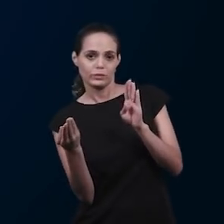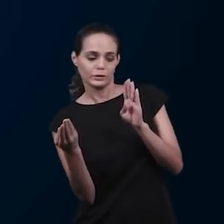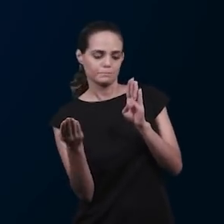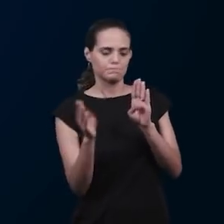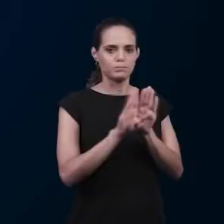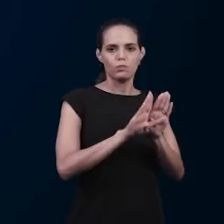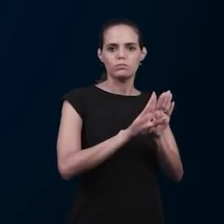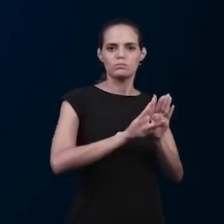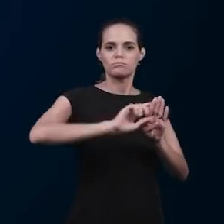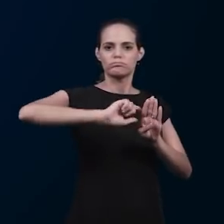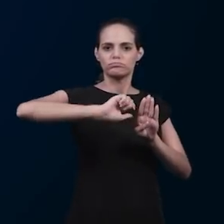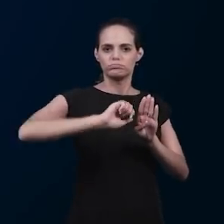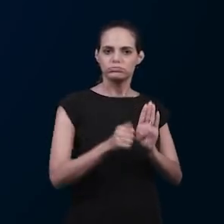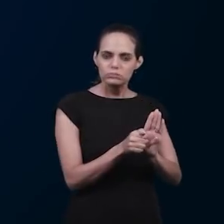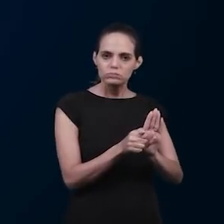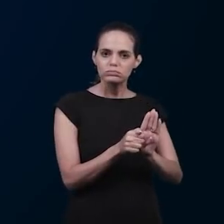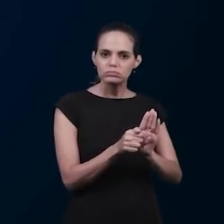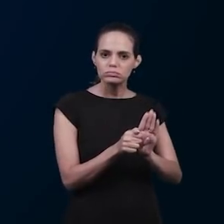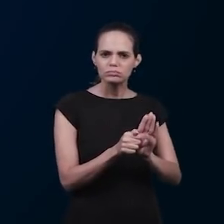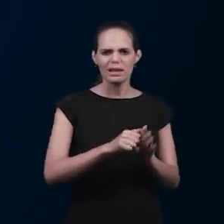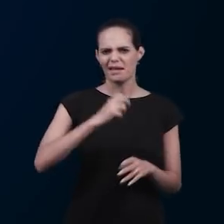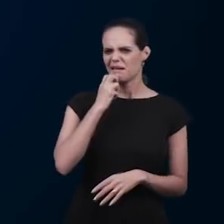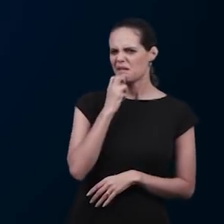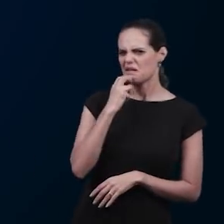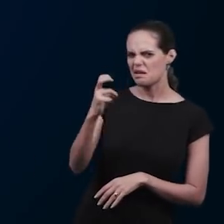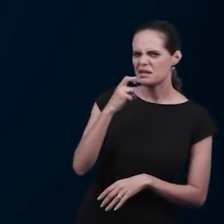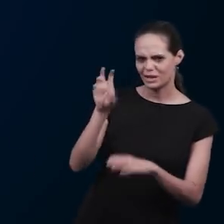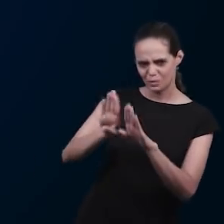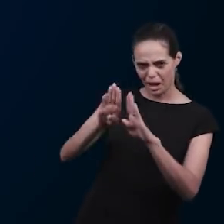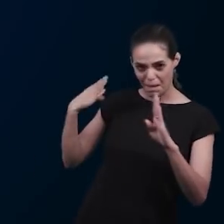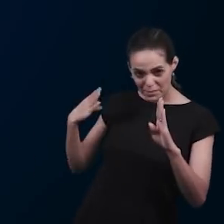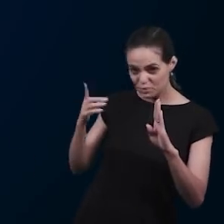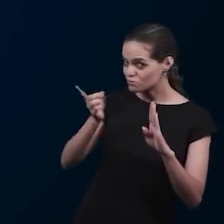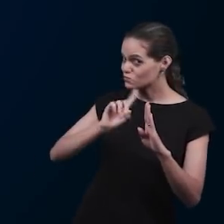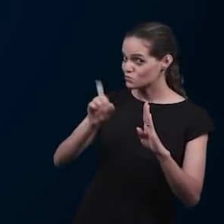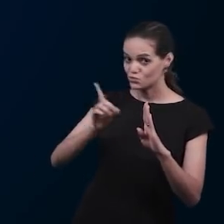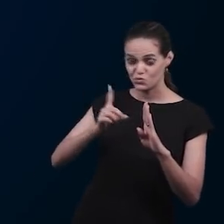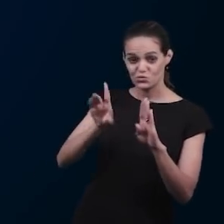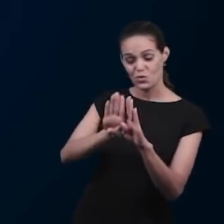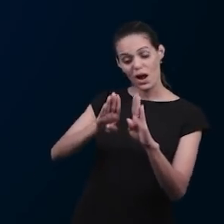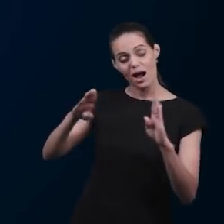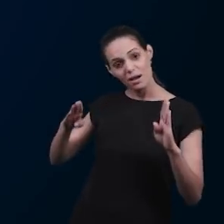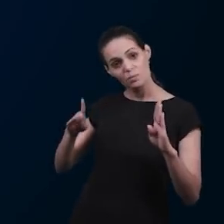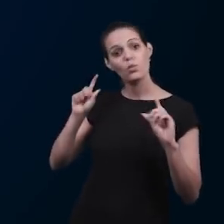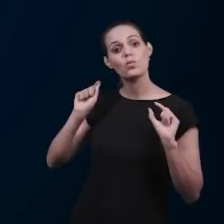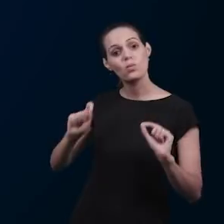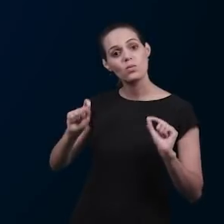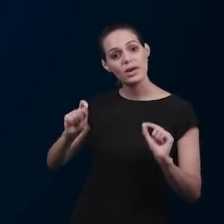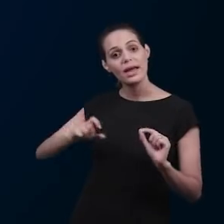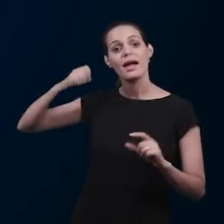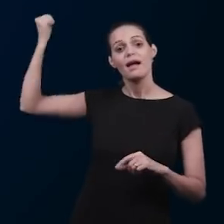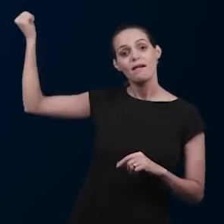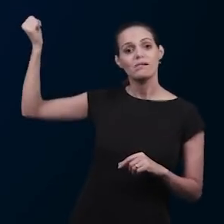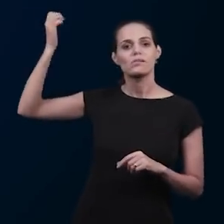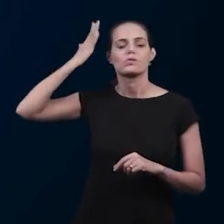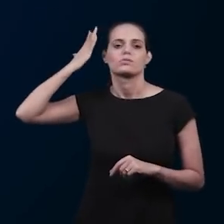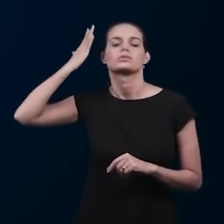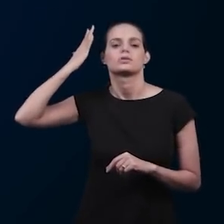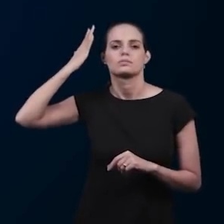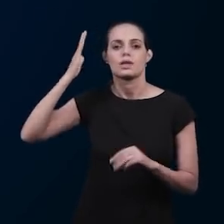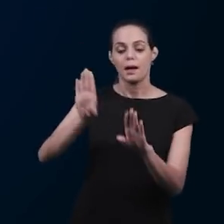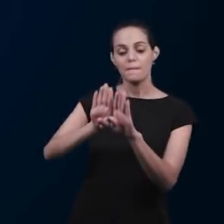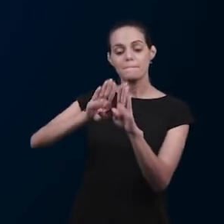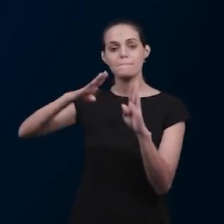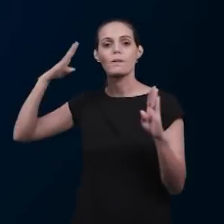porta ela esteja fechada. Os gritos não abriram a porta. O que abre a porta é a